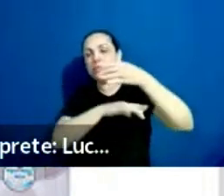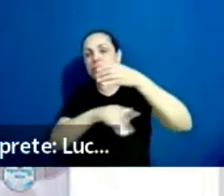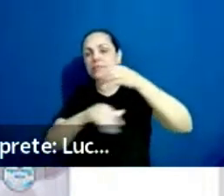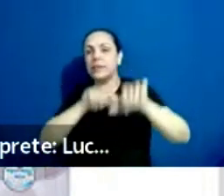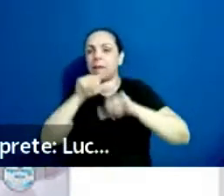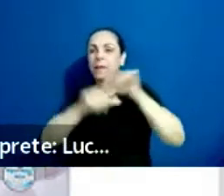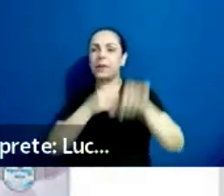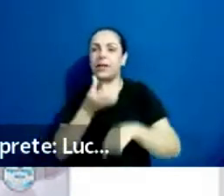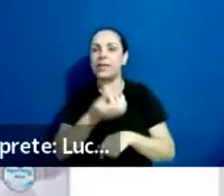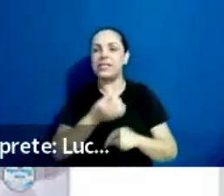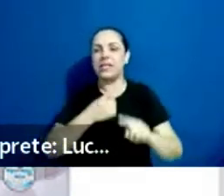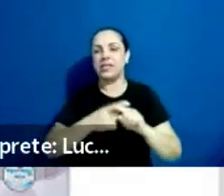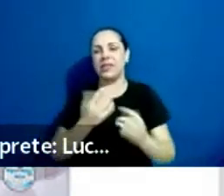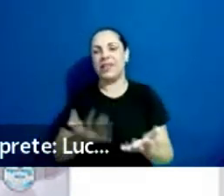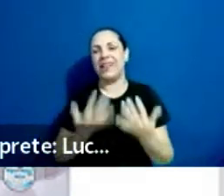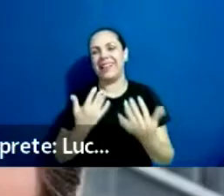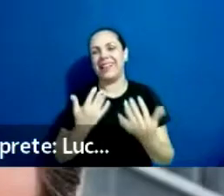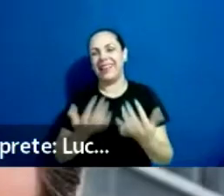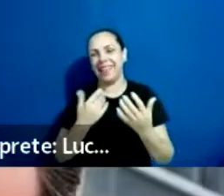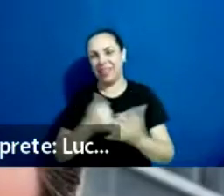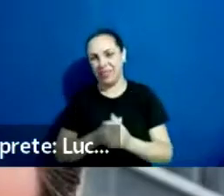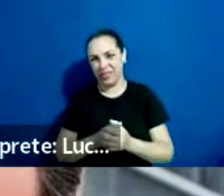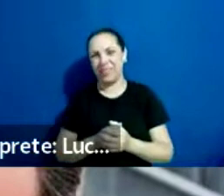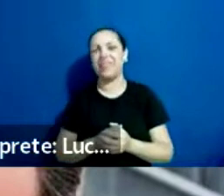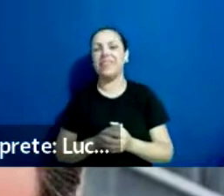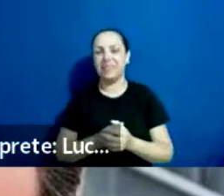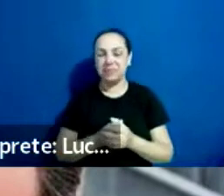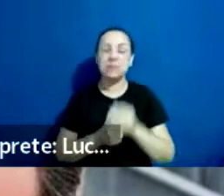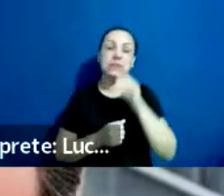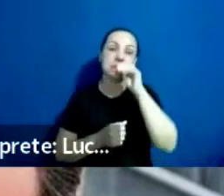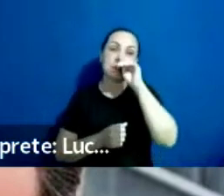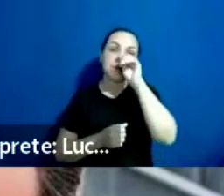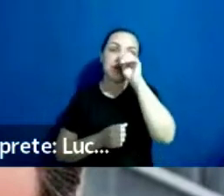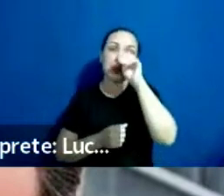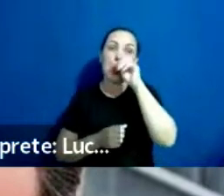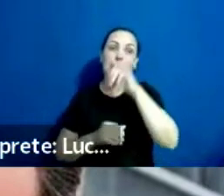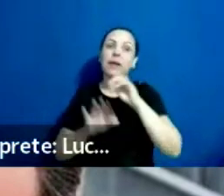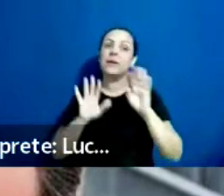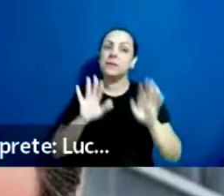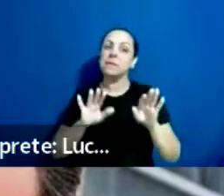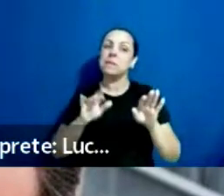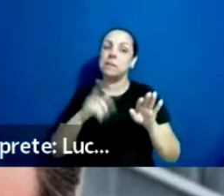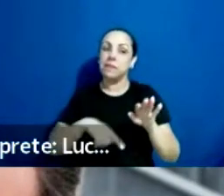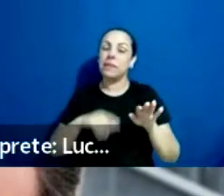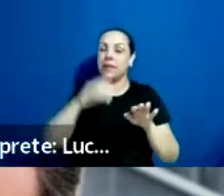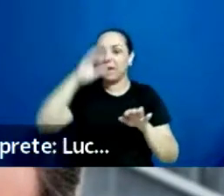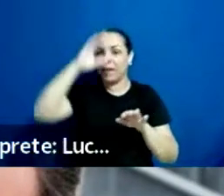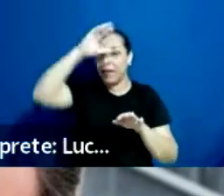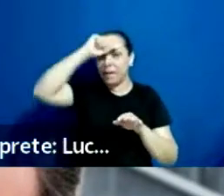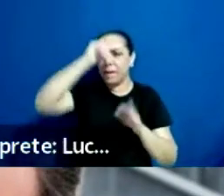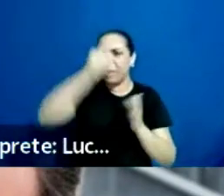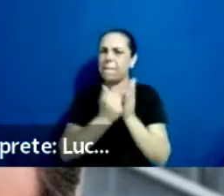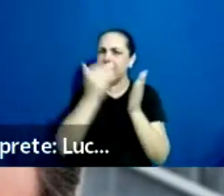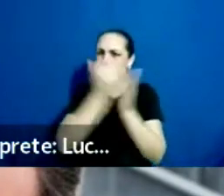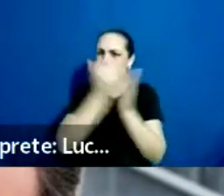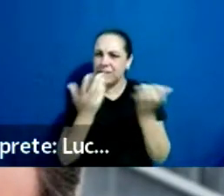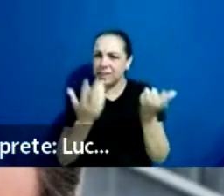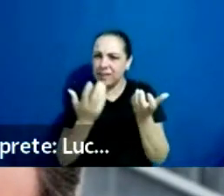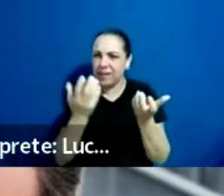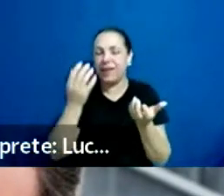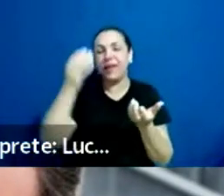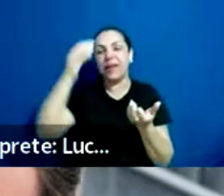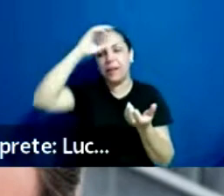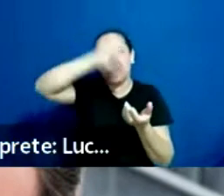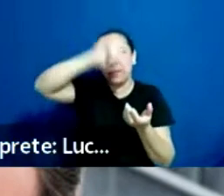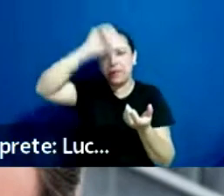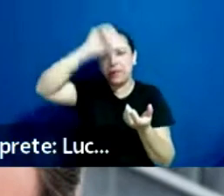diferente. Agora é uma água antioxidante. E eu quero convidar vocês, então, para conhecer o know-how da Timol,